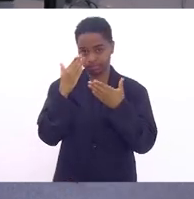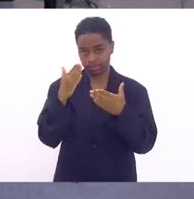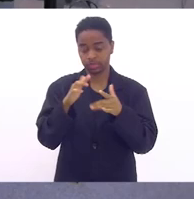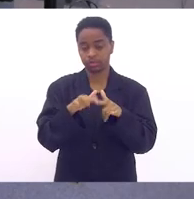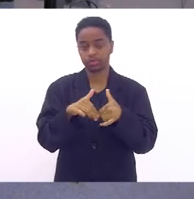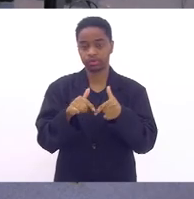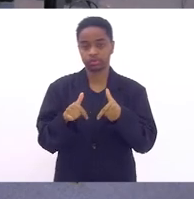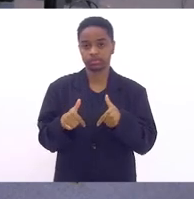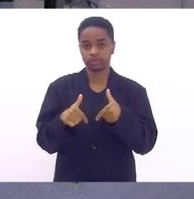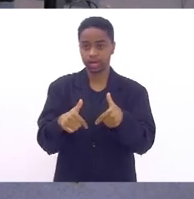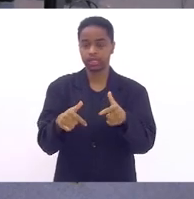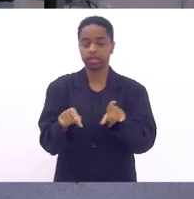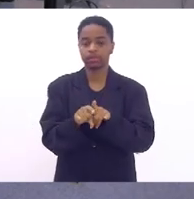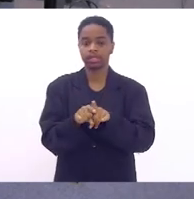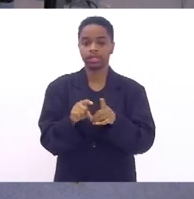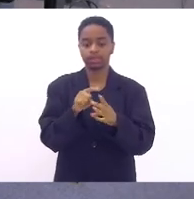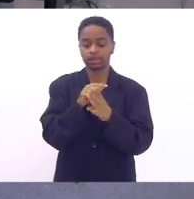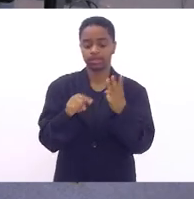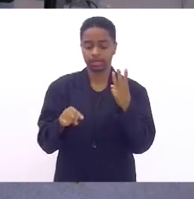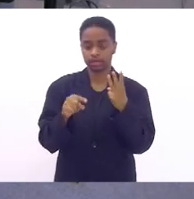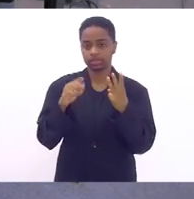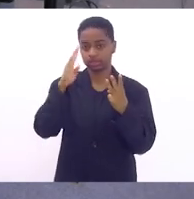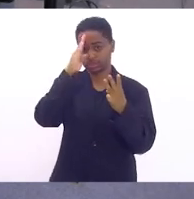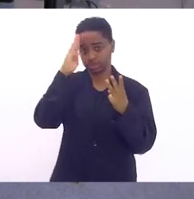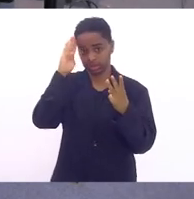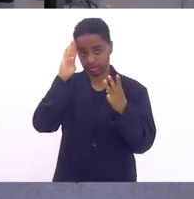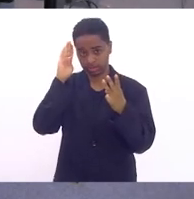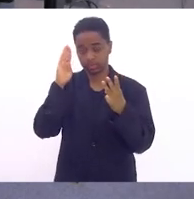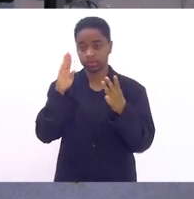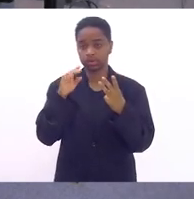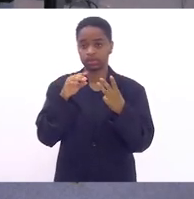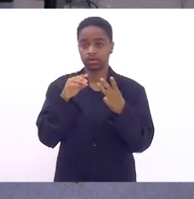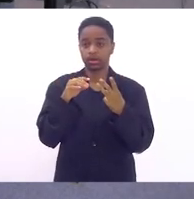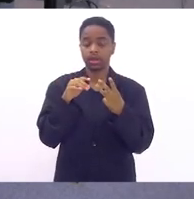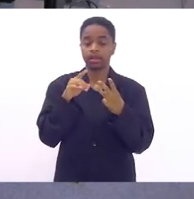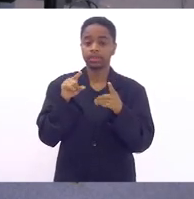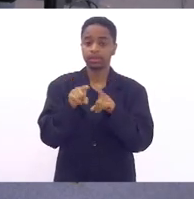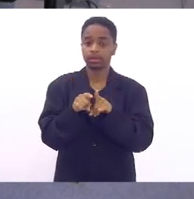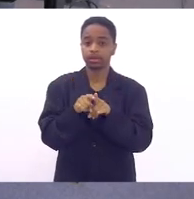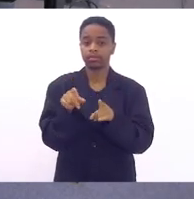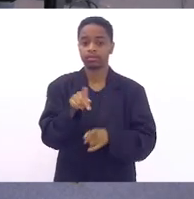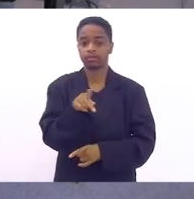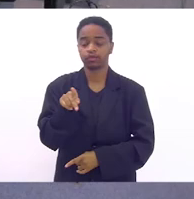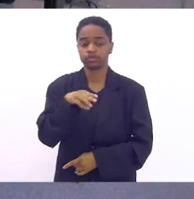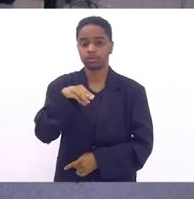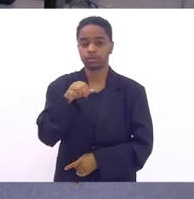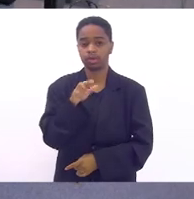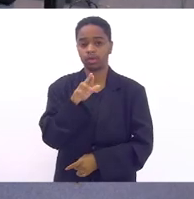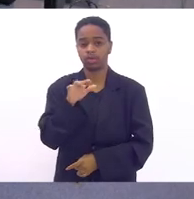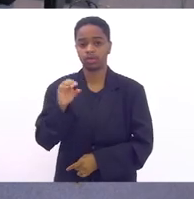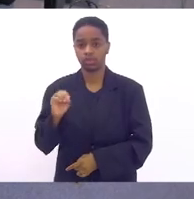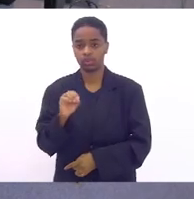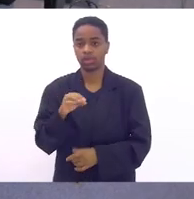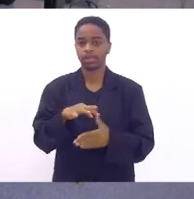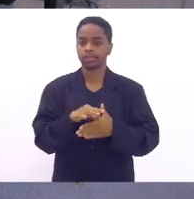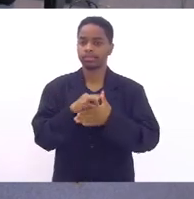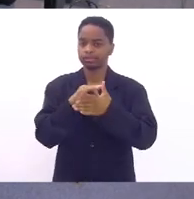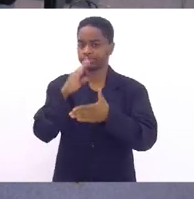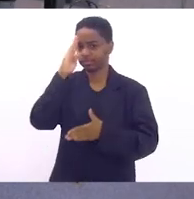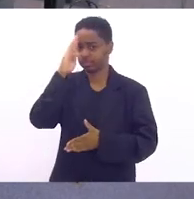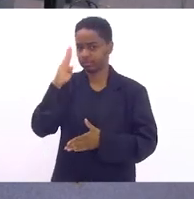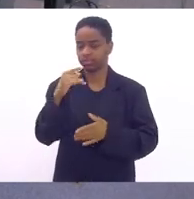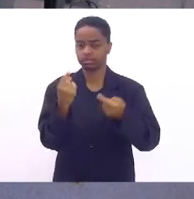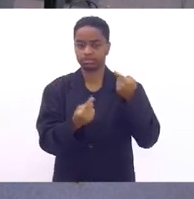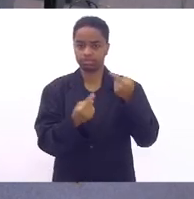três acadêmicos meus pares aqui Professor Mauro Zório é uma liderança fundamental instrumentalizar esse debate gerar